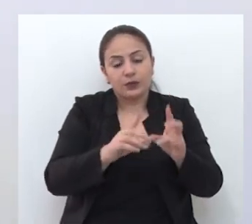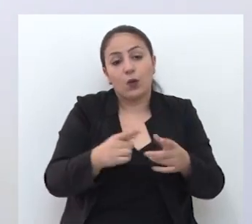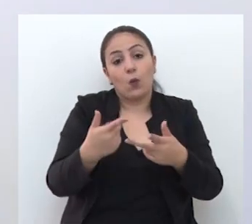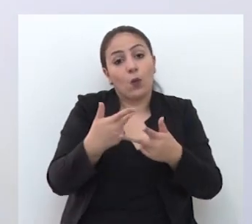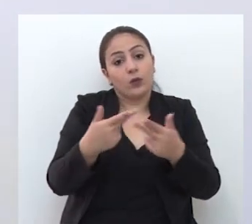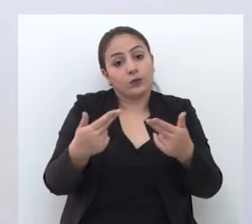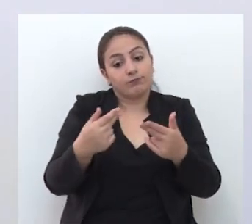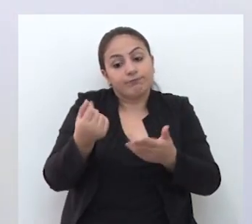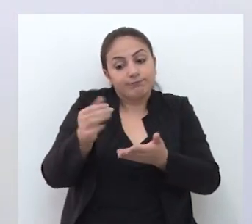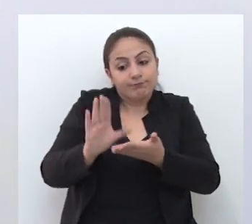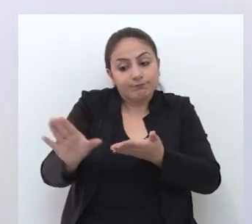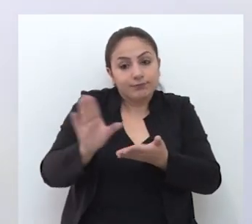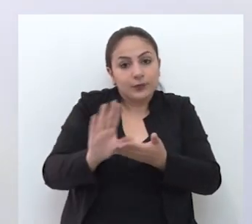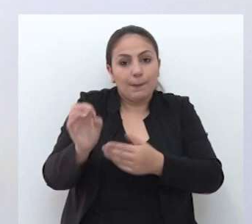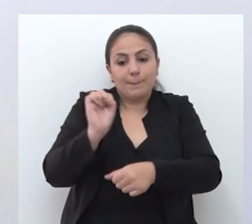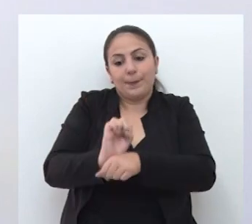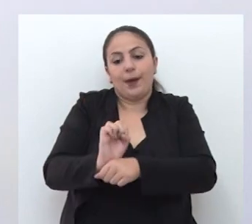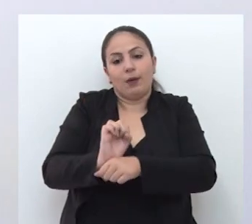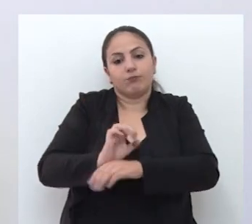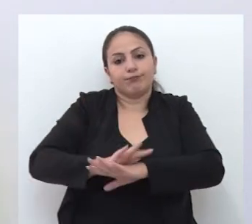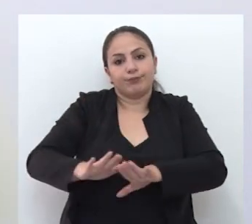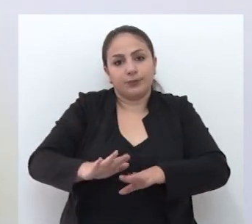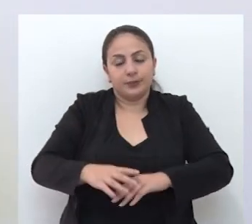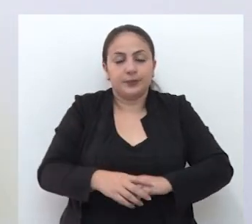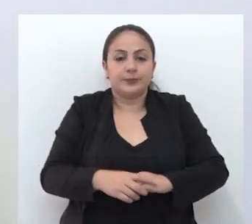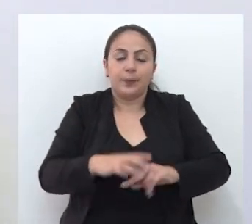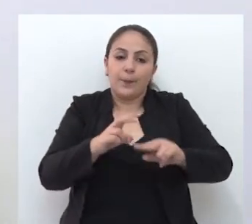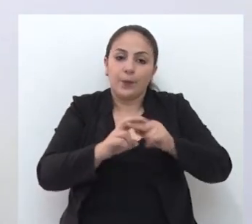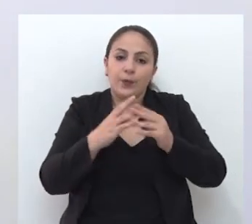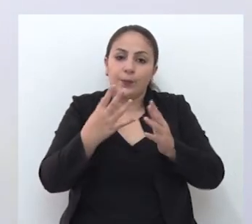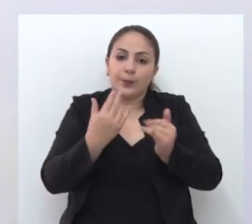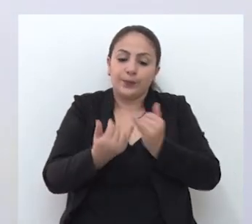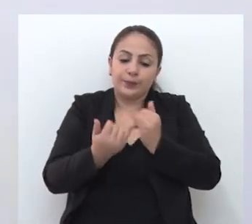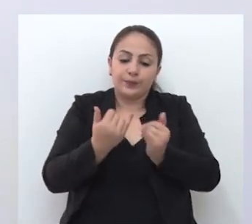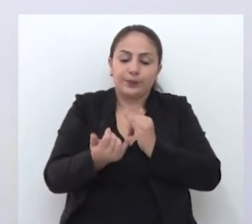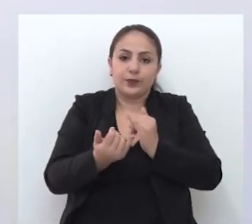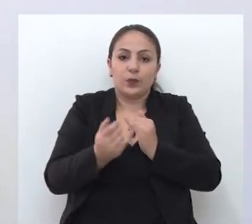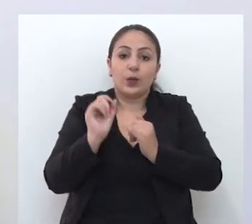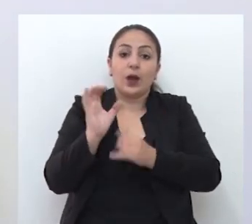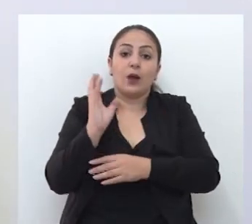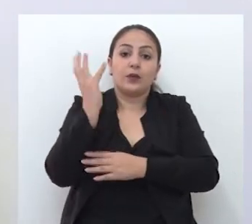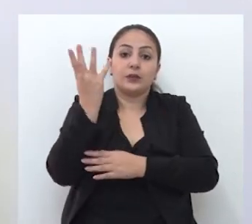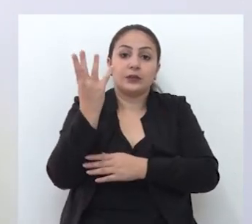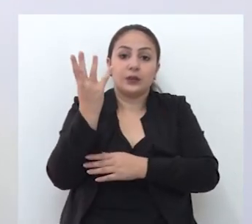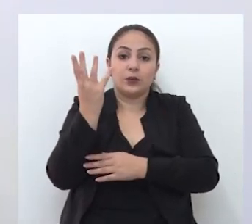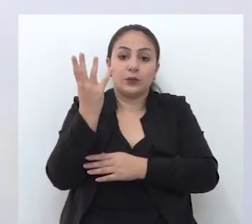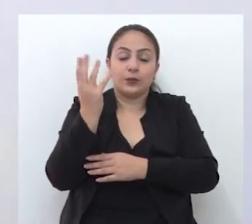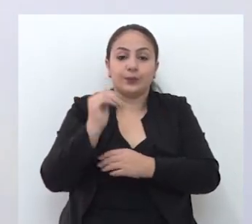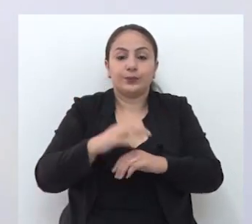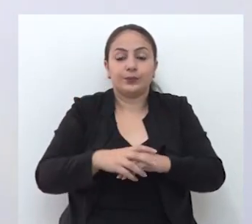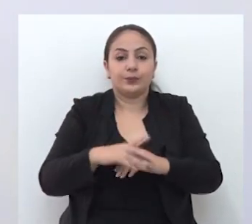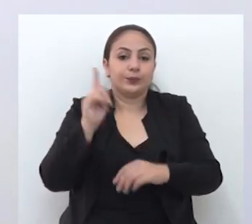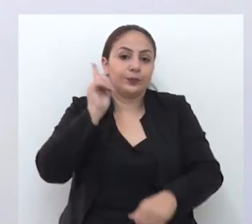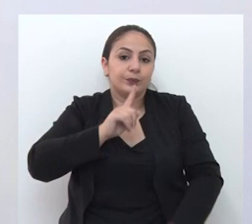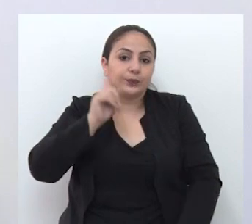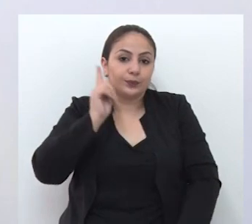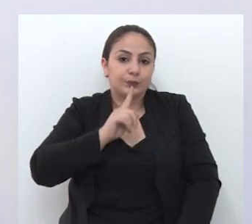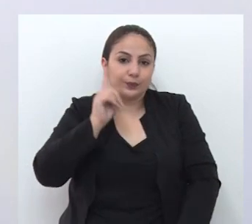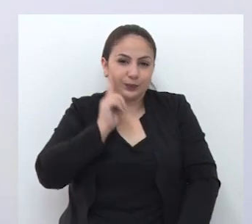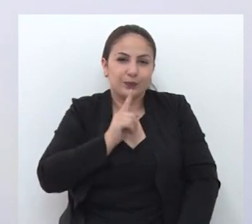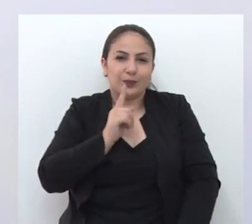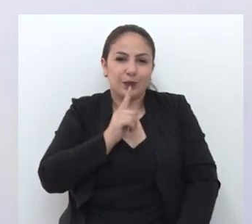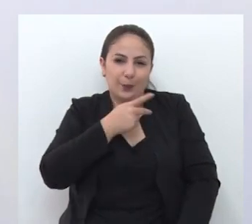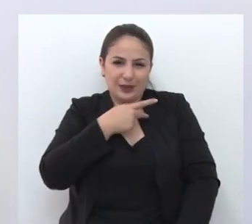saída é você investir, né, para não ficar parado no tempo. Temos um exemplo do que aconteceu nos Estados Unidos com o Donald